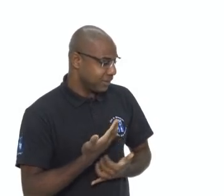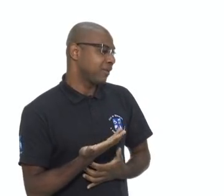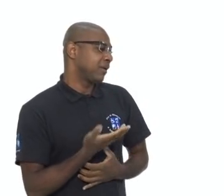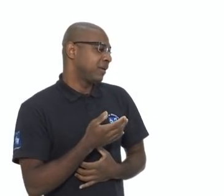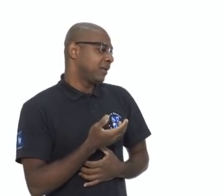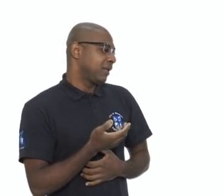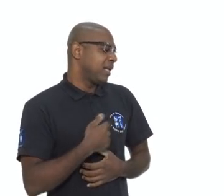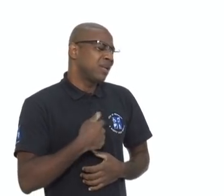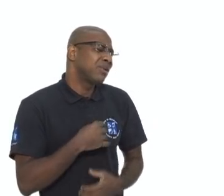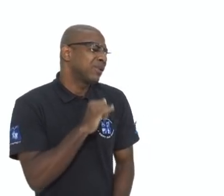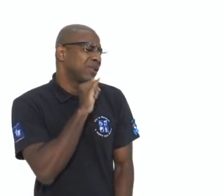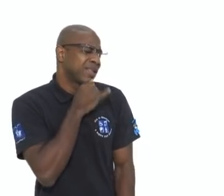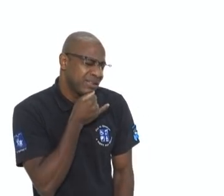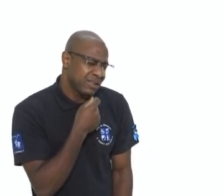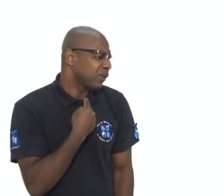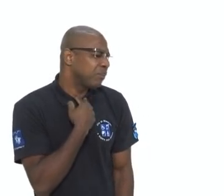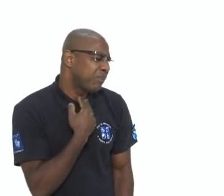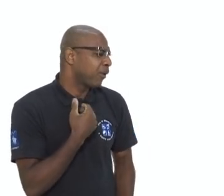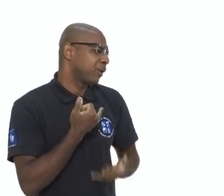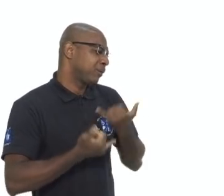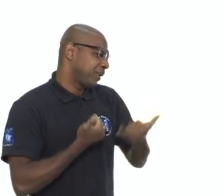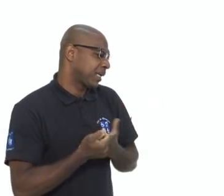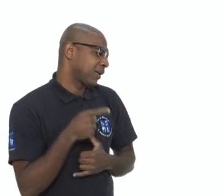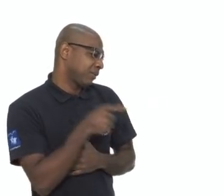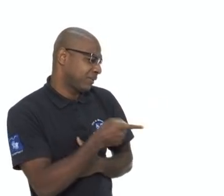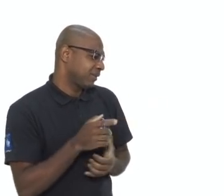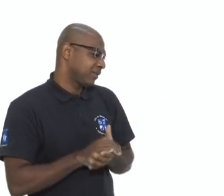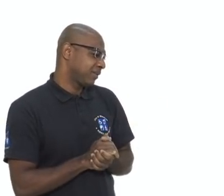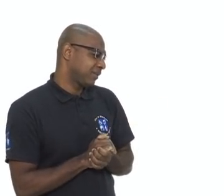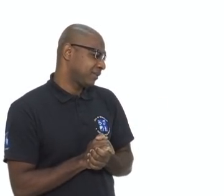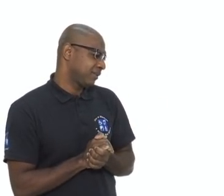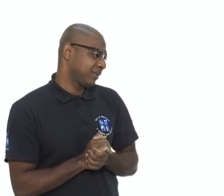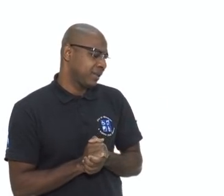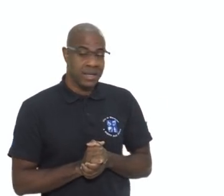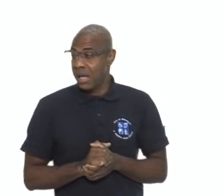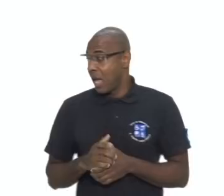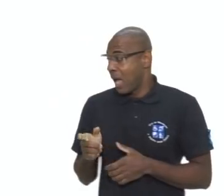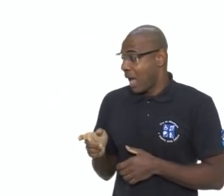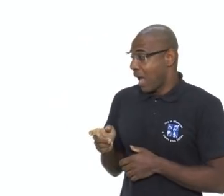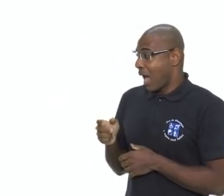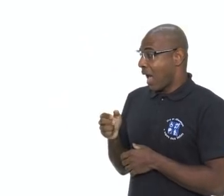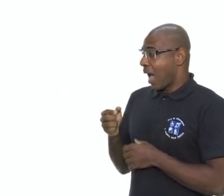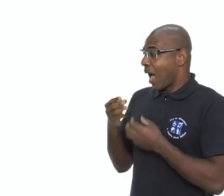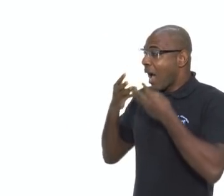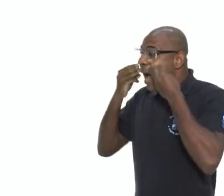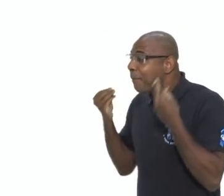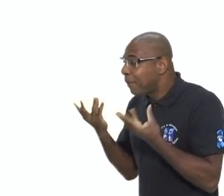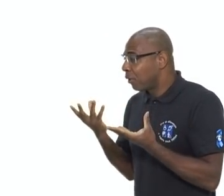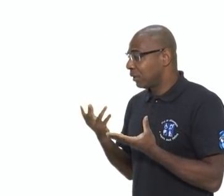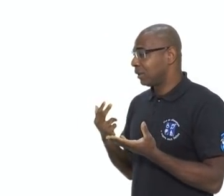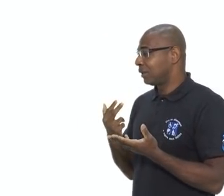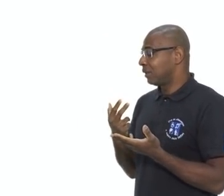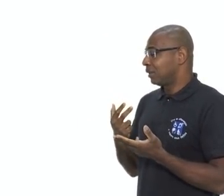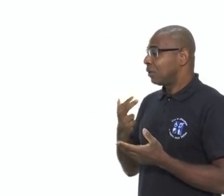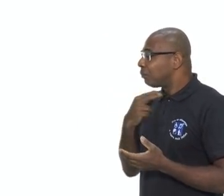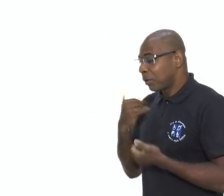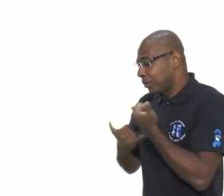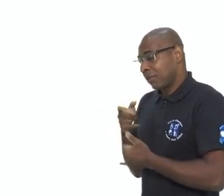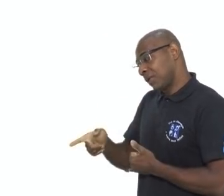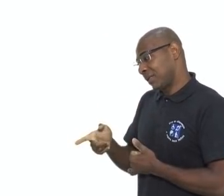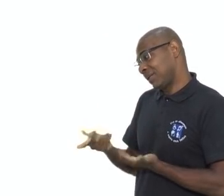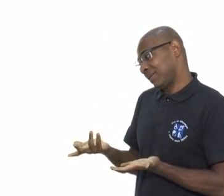triste. Eu não posso brincar contigo, disse a raposa. Não me cativaram ainda.